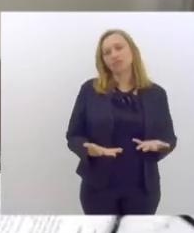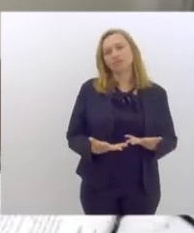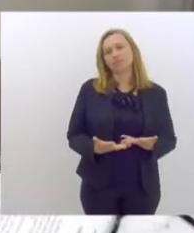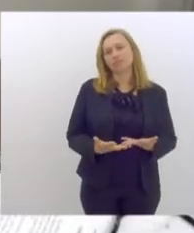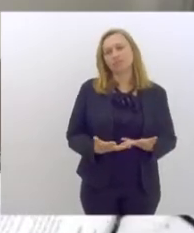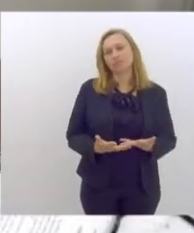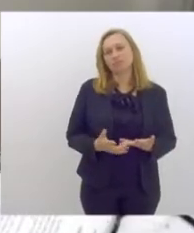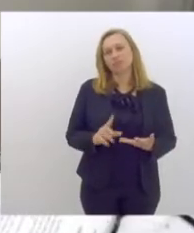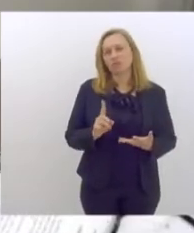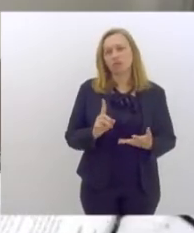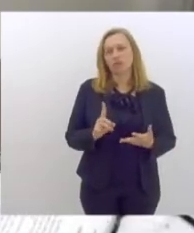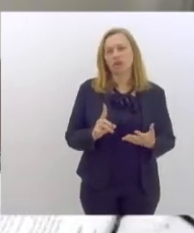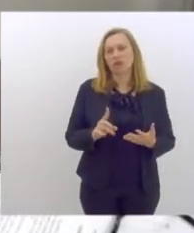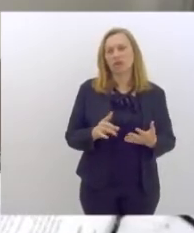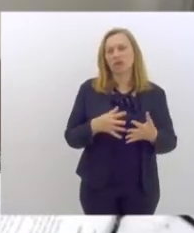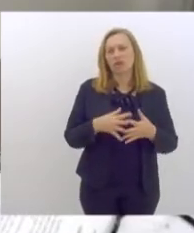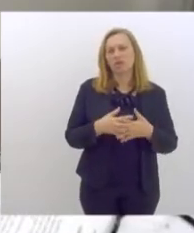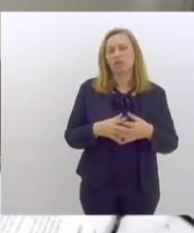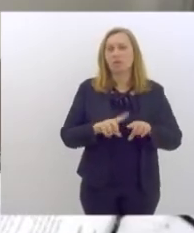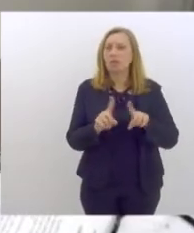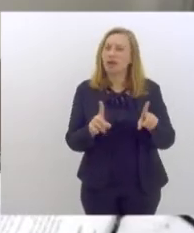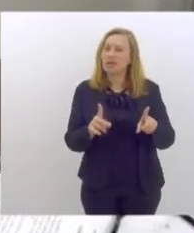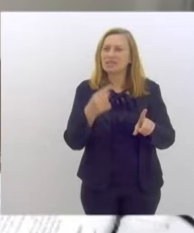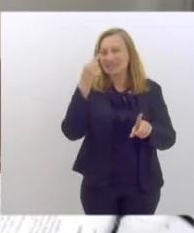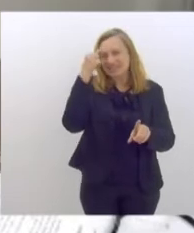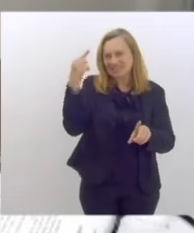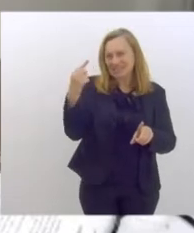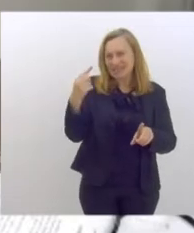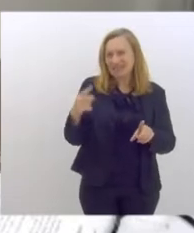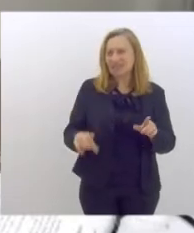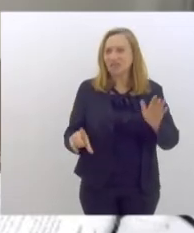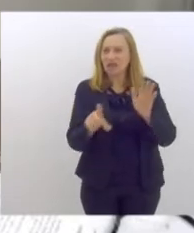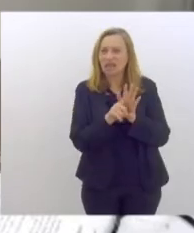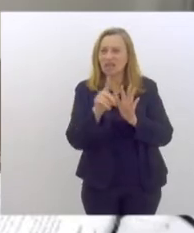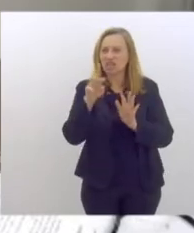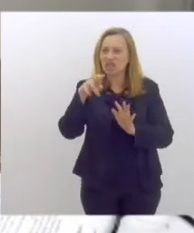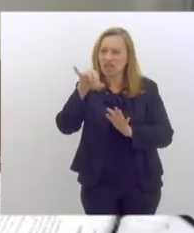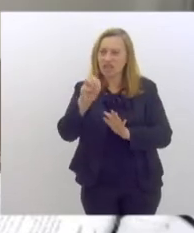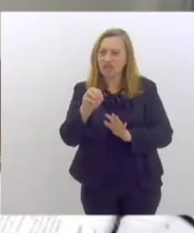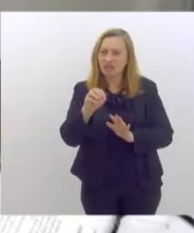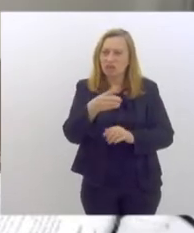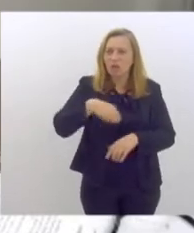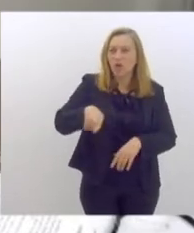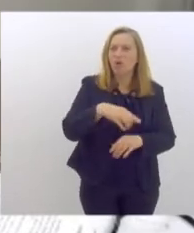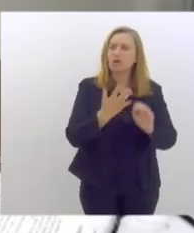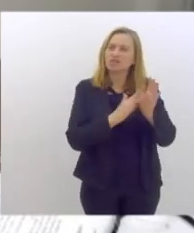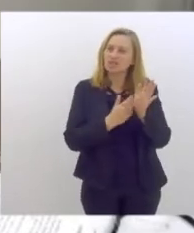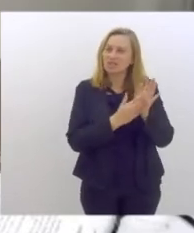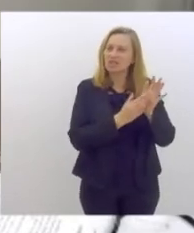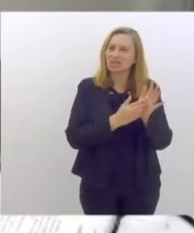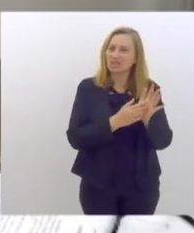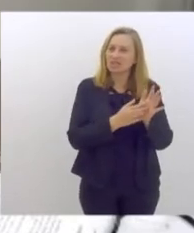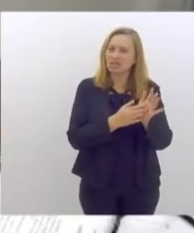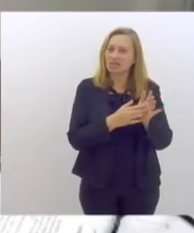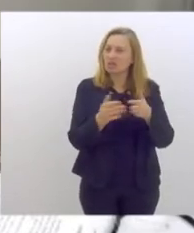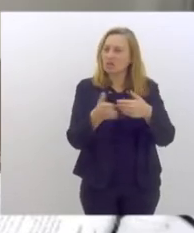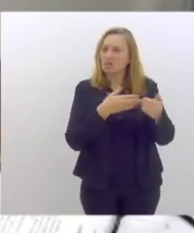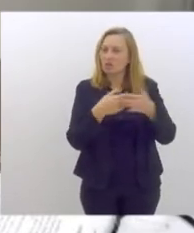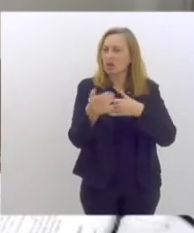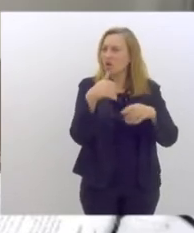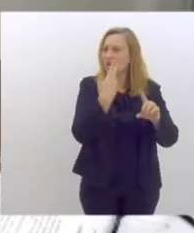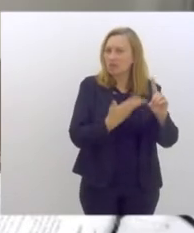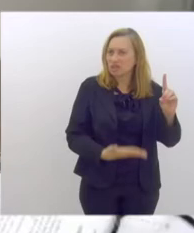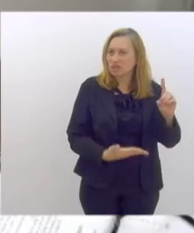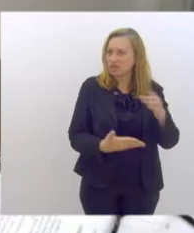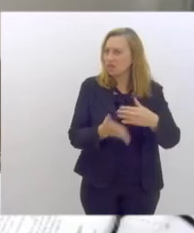não é um cavalo de batalha mas essa ideia de ter uma lei genérica sobre Roda de Samba em viabiliza toda e qualquer homenagem